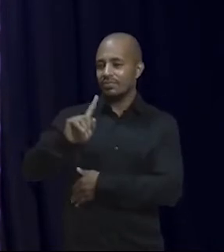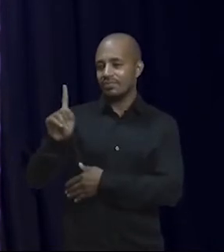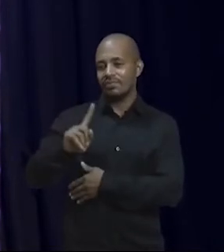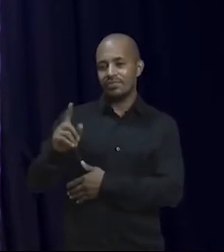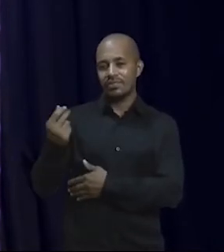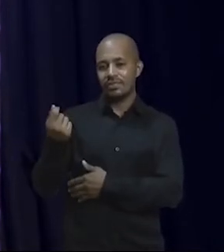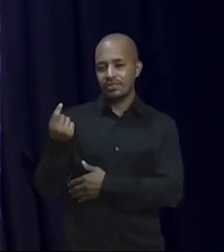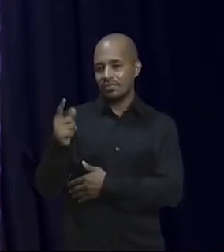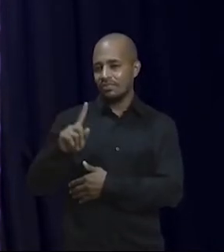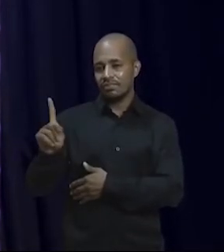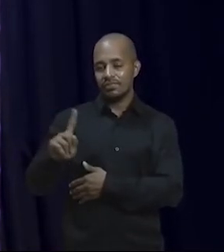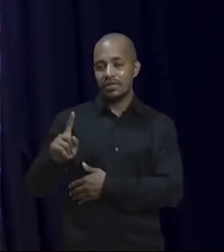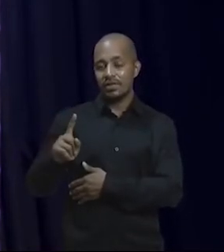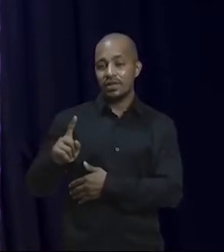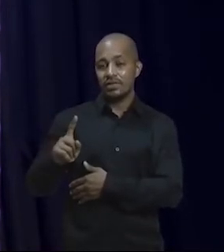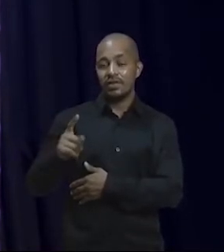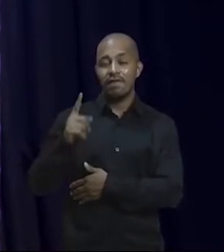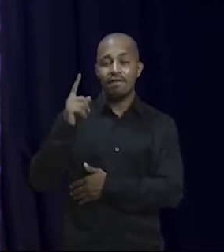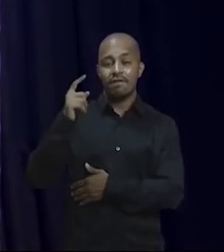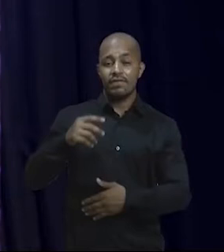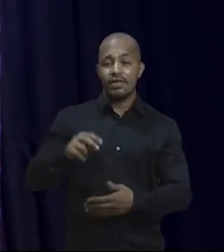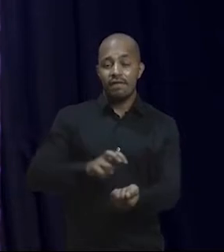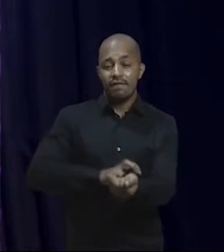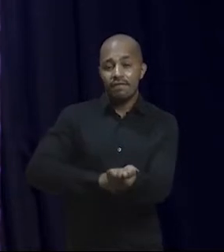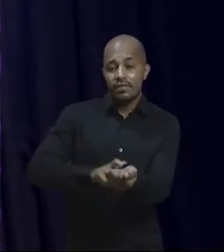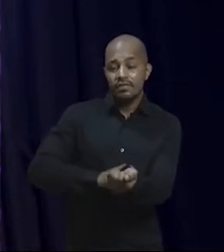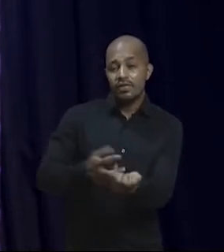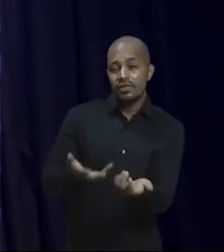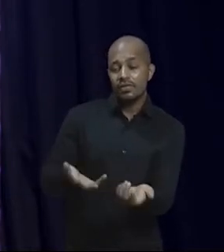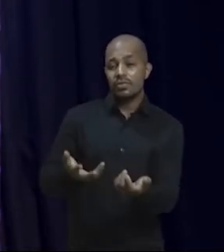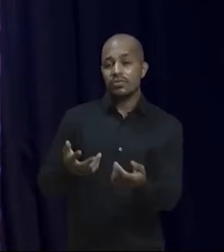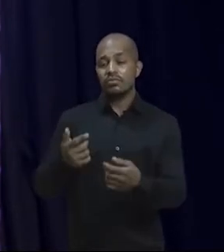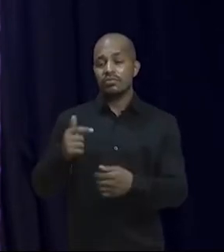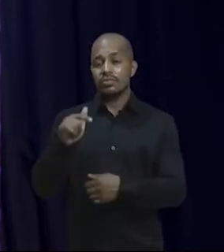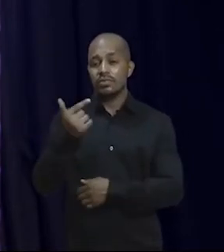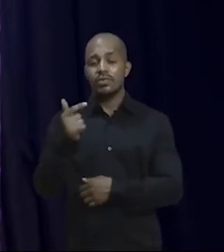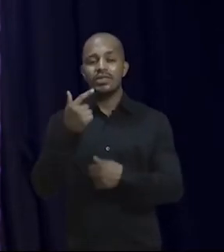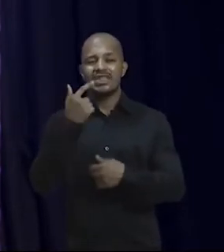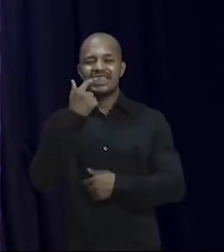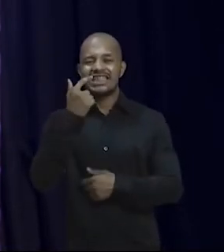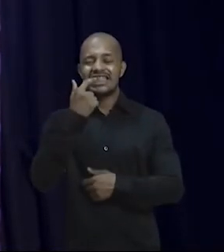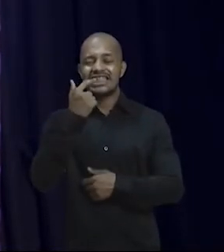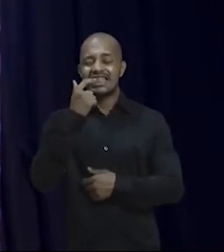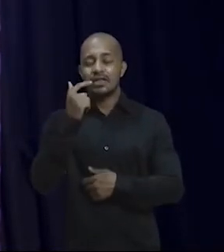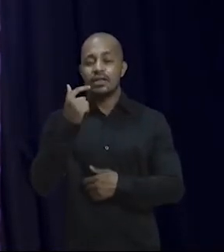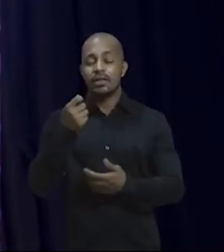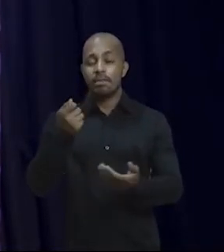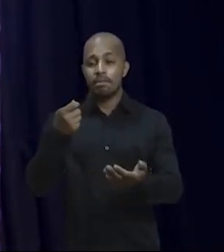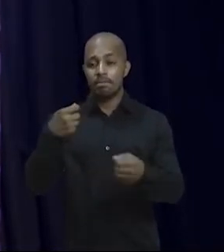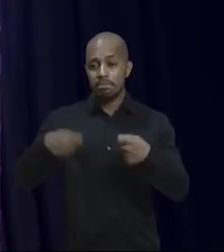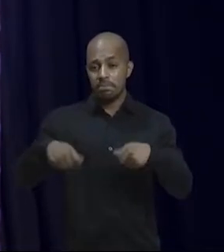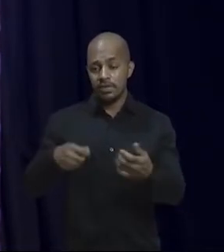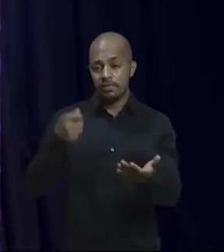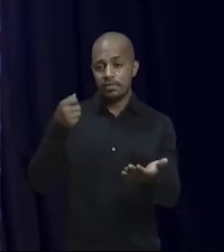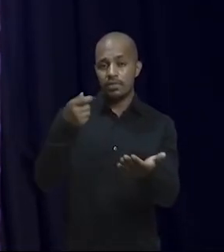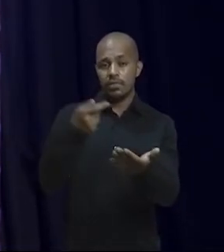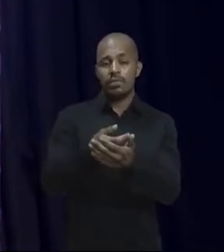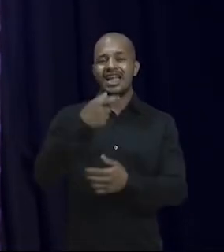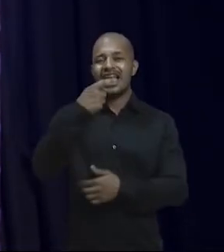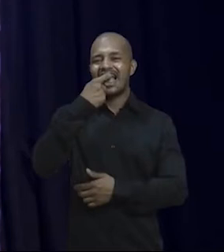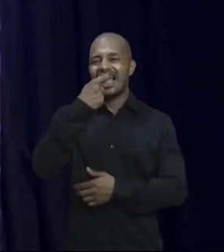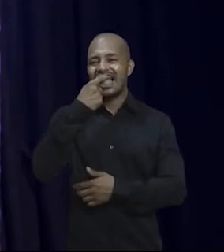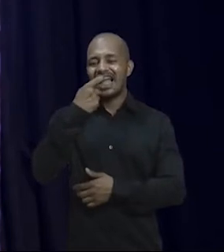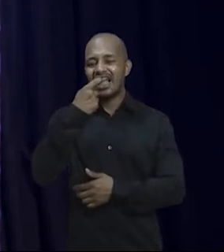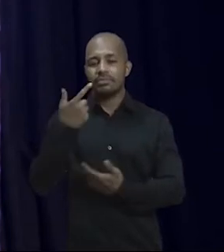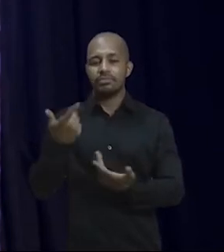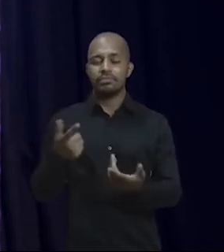tinha vergonha de ir para Manaus sem os dentes. Ele precisava comprar uma dentadura antes de ir para Manaus.